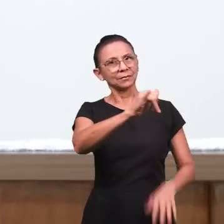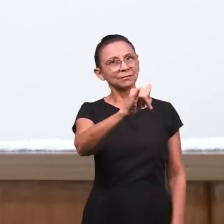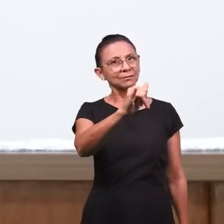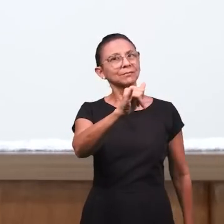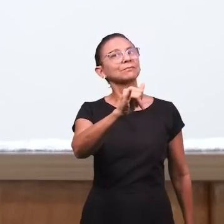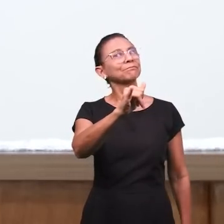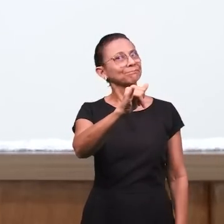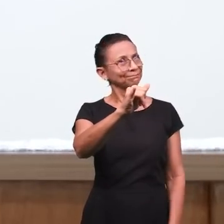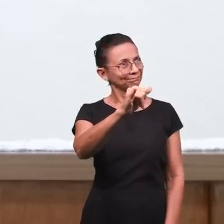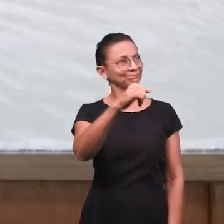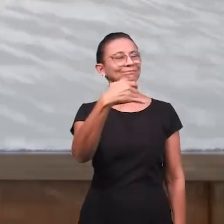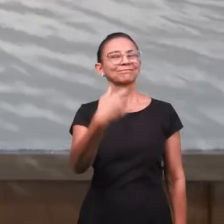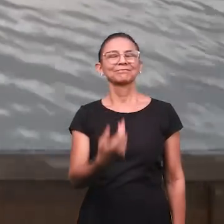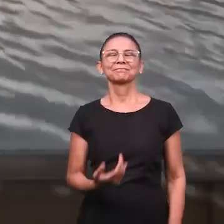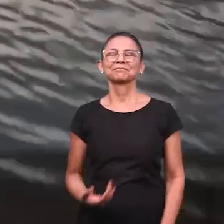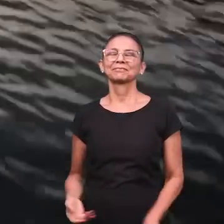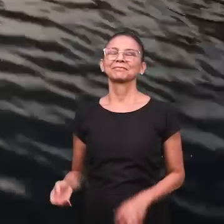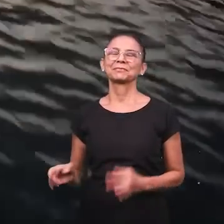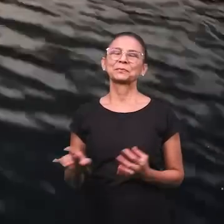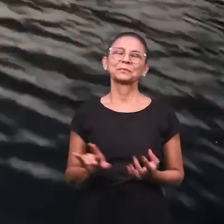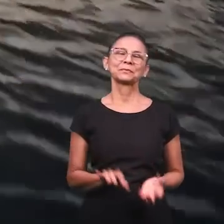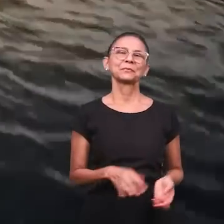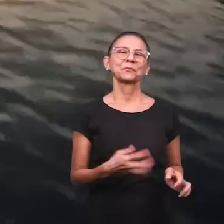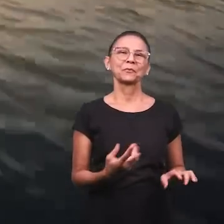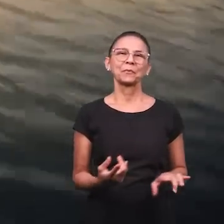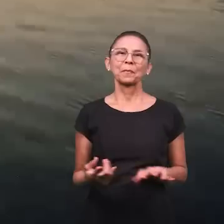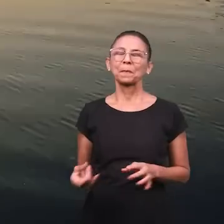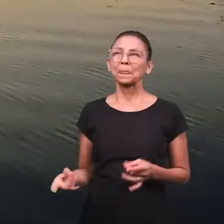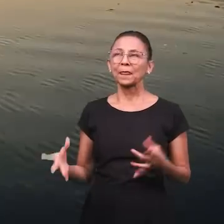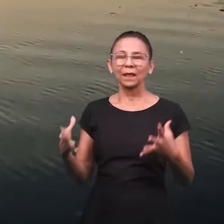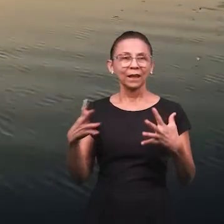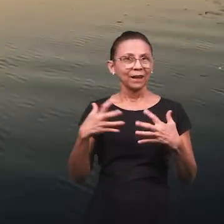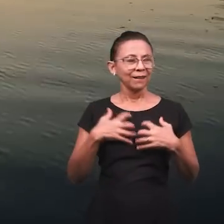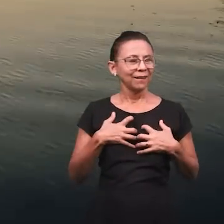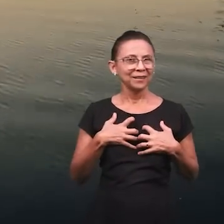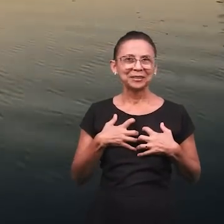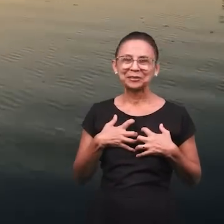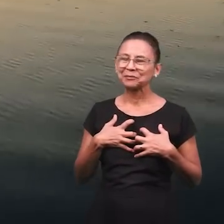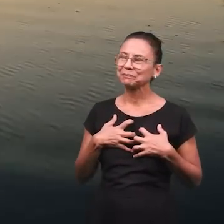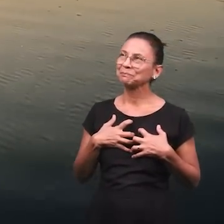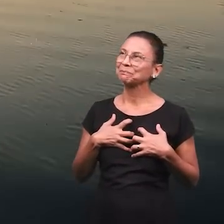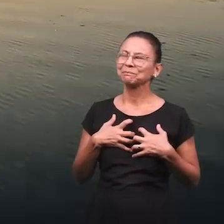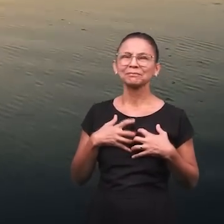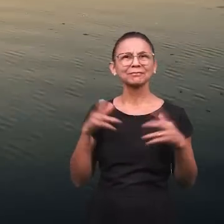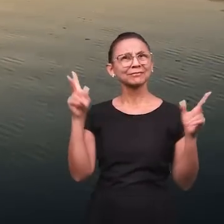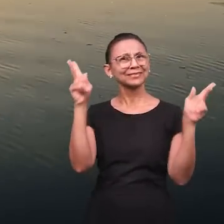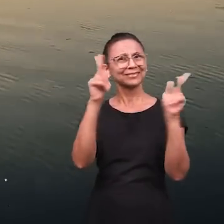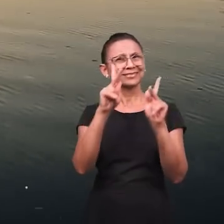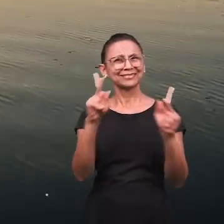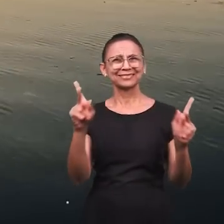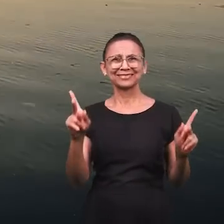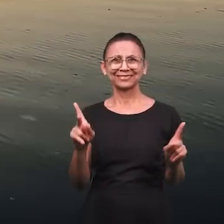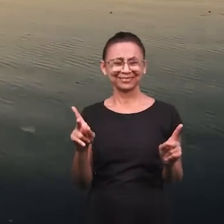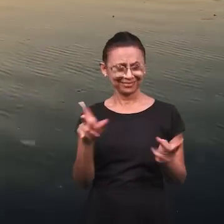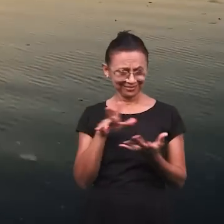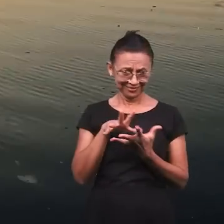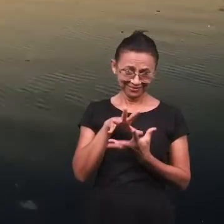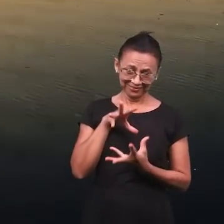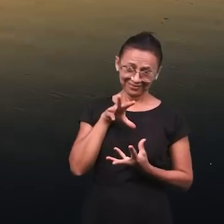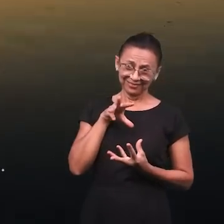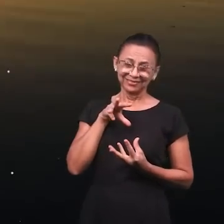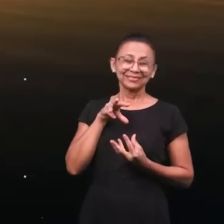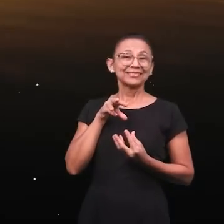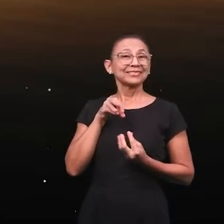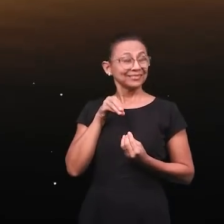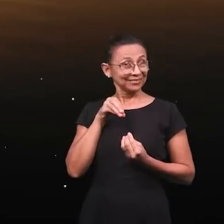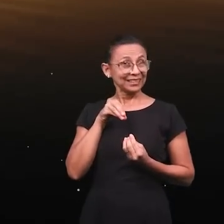vai falar ao seu coração. Esta paz que sinto em minha alma